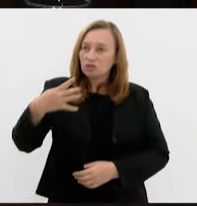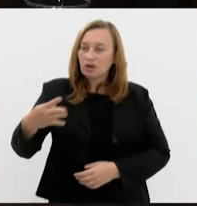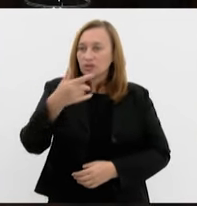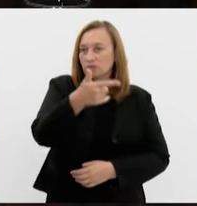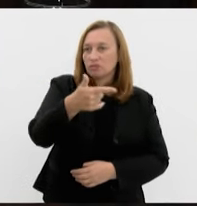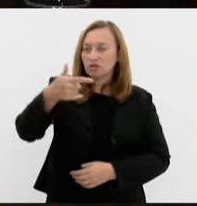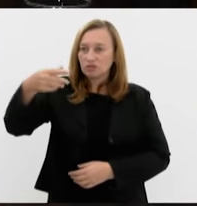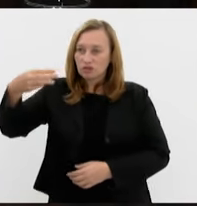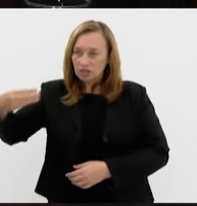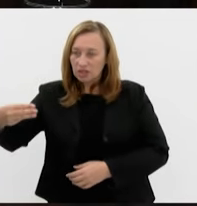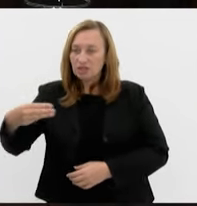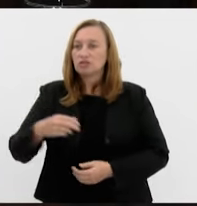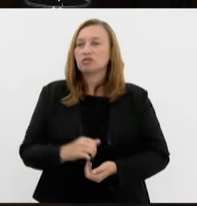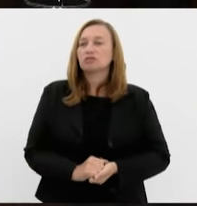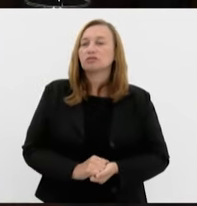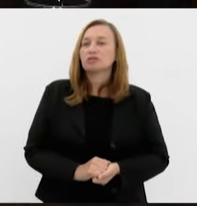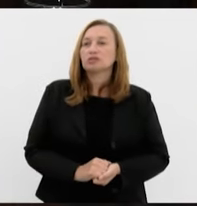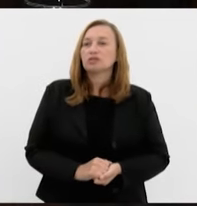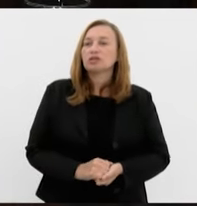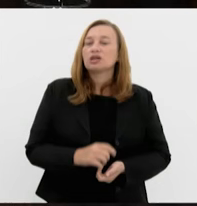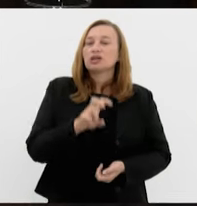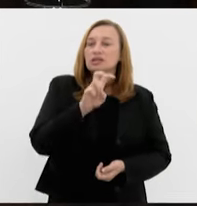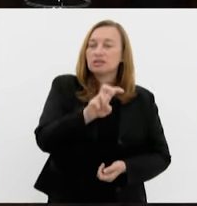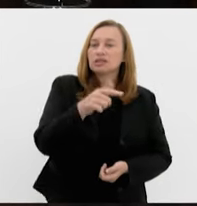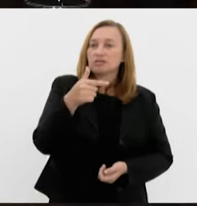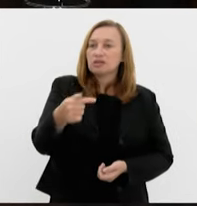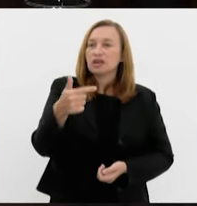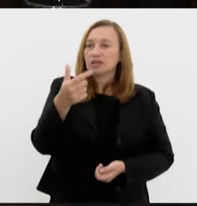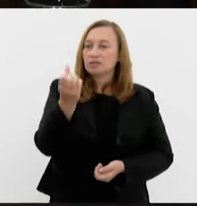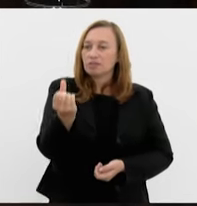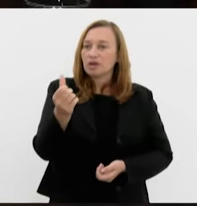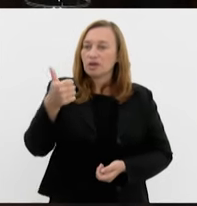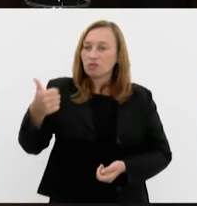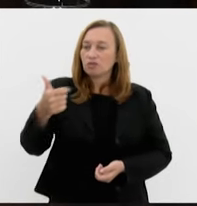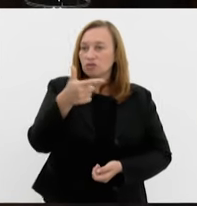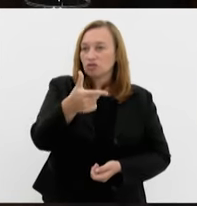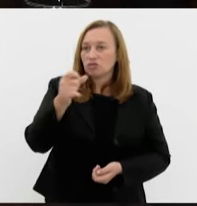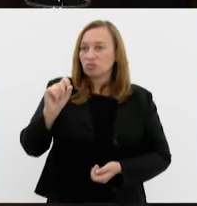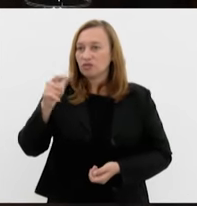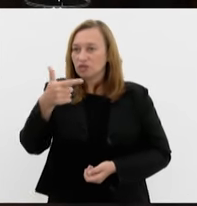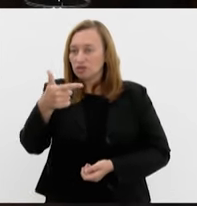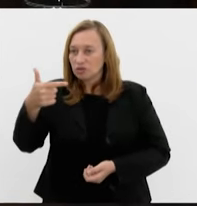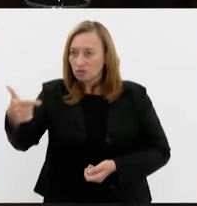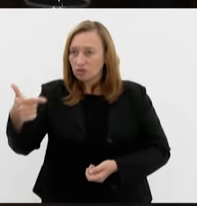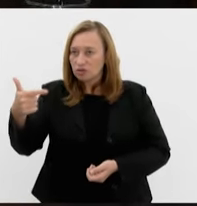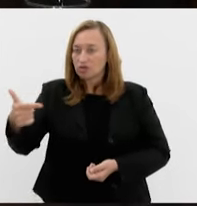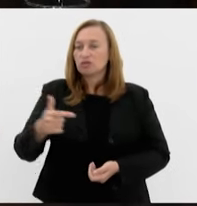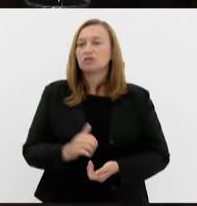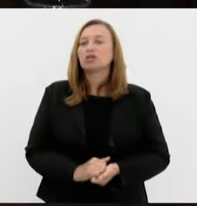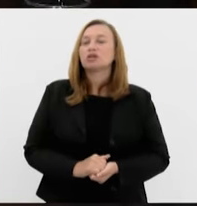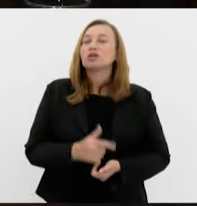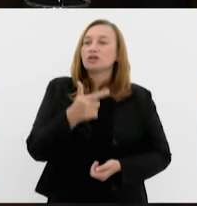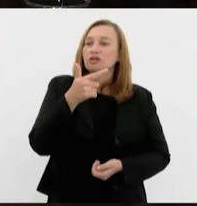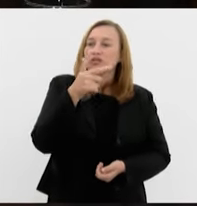de 2023 5761 de 2022